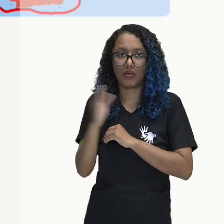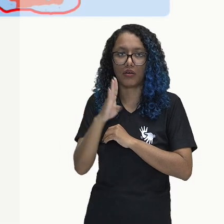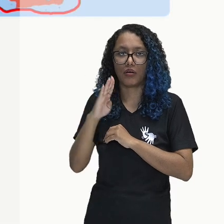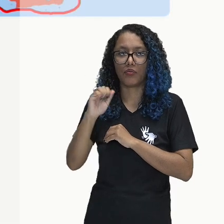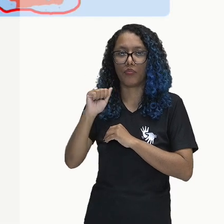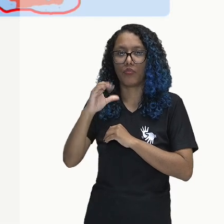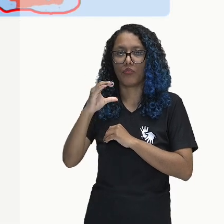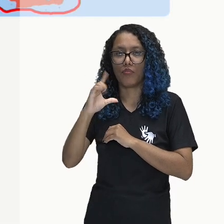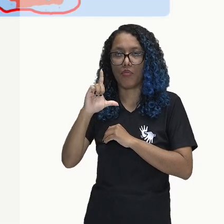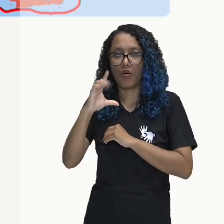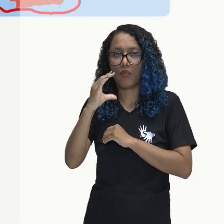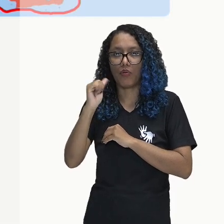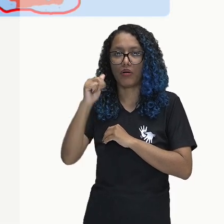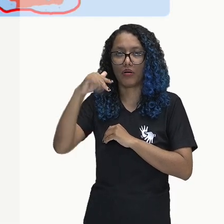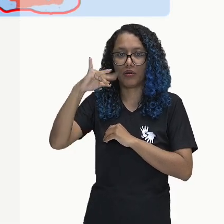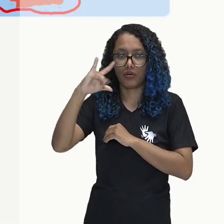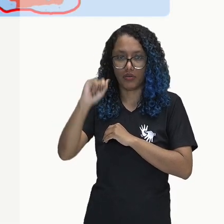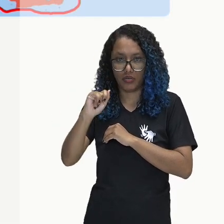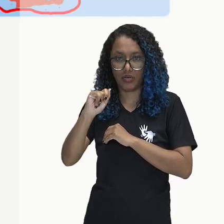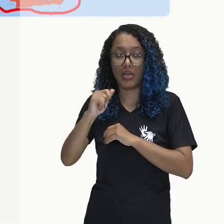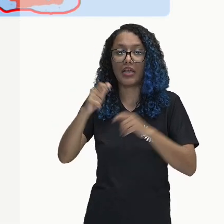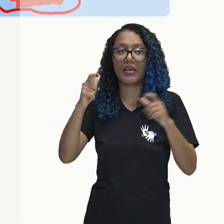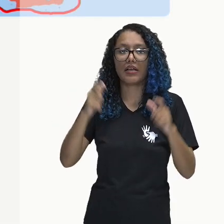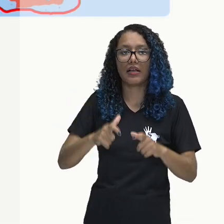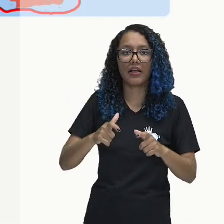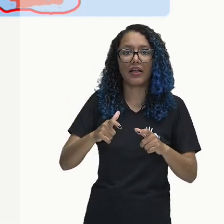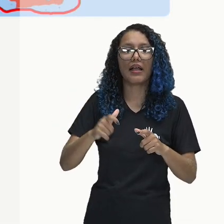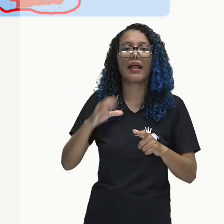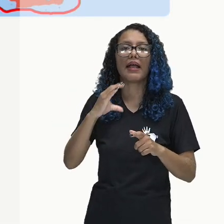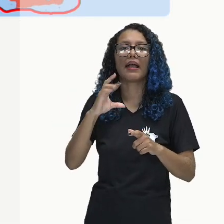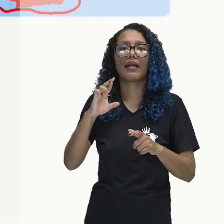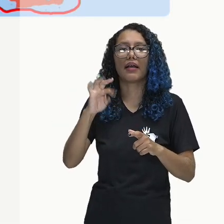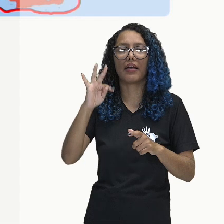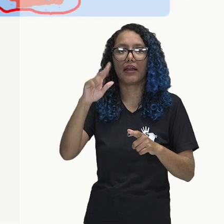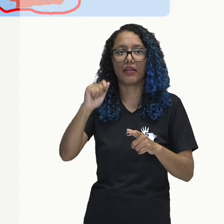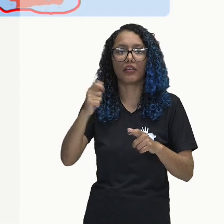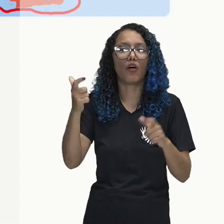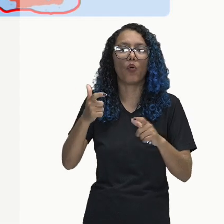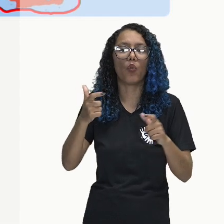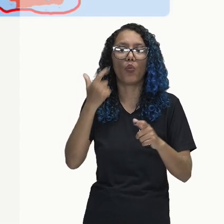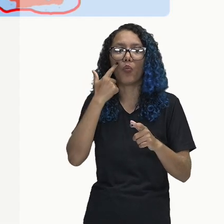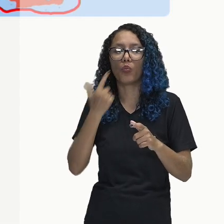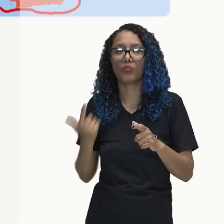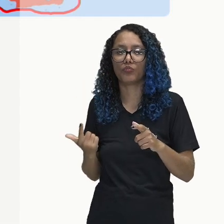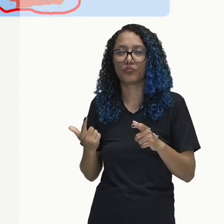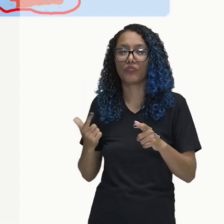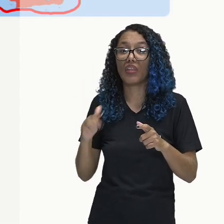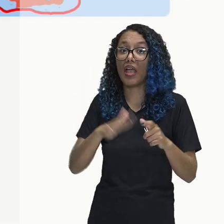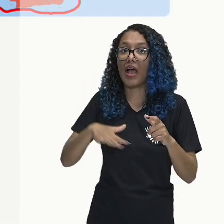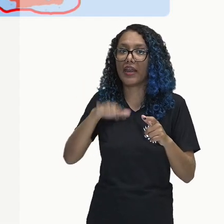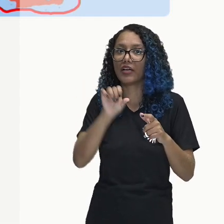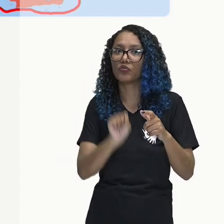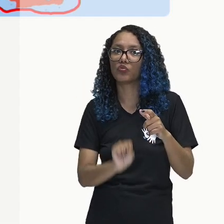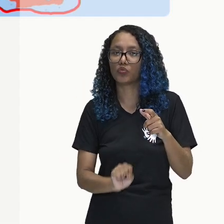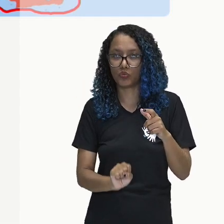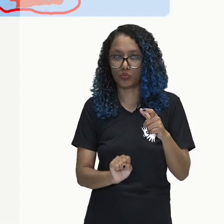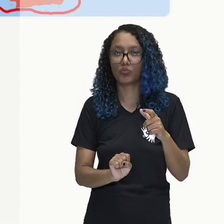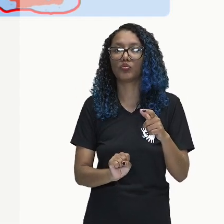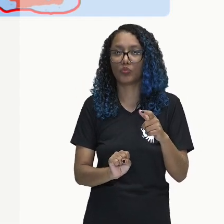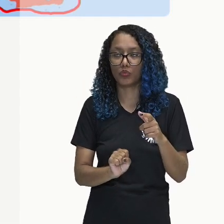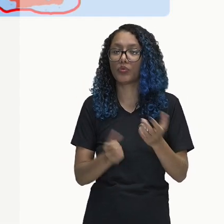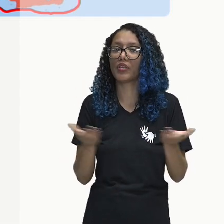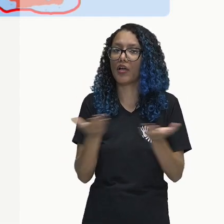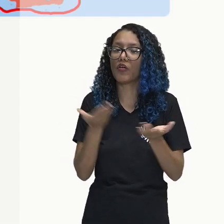fica basicamente ao sul dessa península e hoje está aqui para a gente entender um pouco mais sobre essa